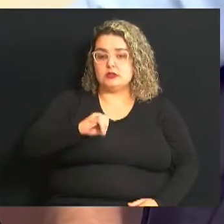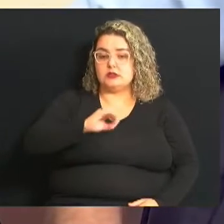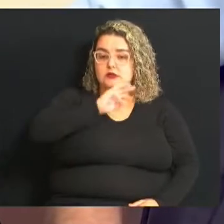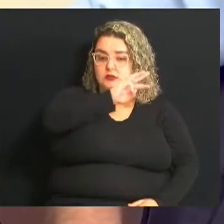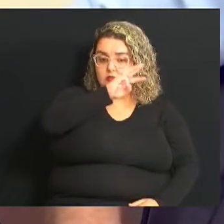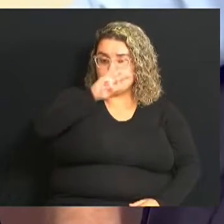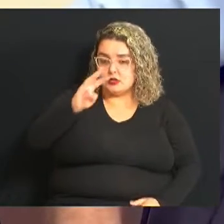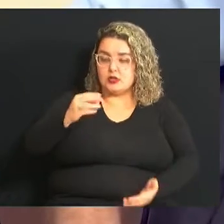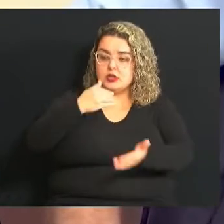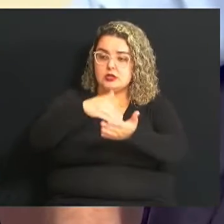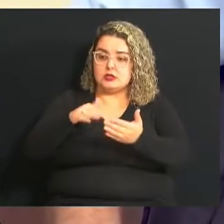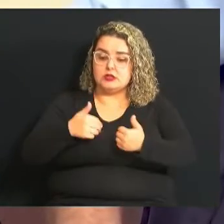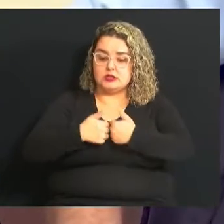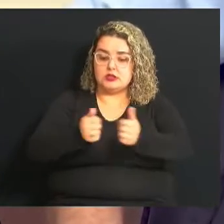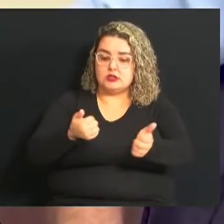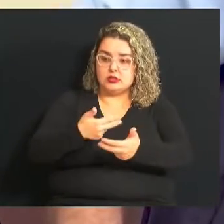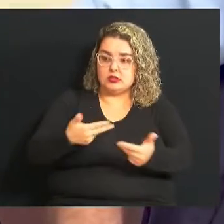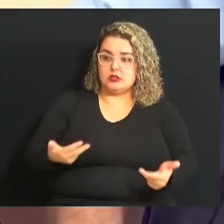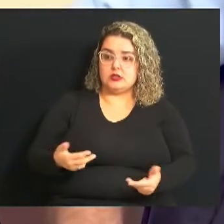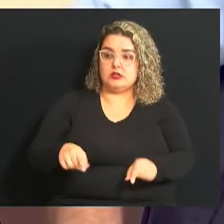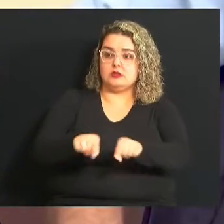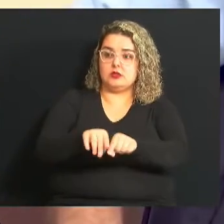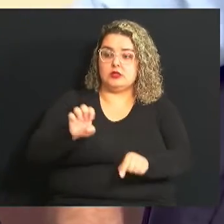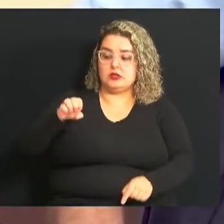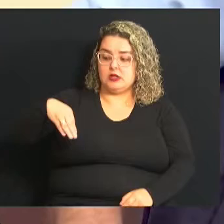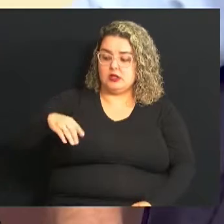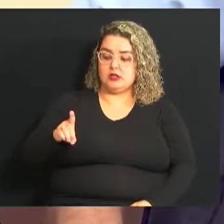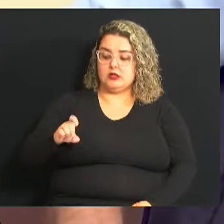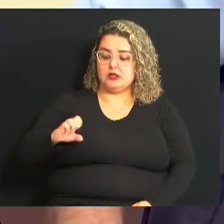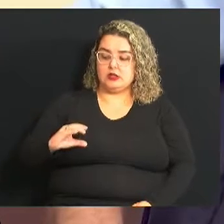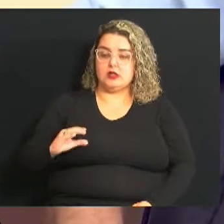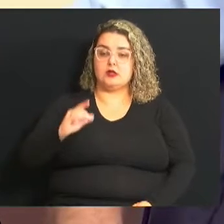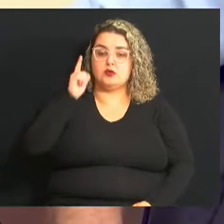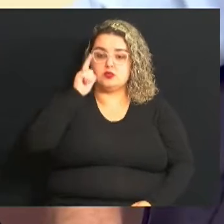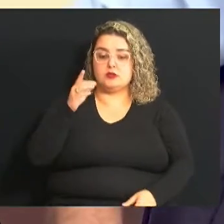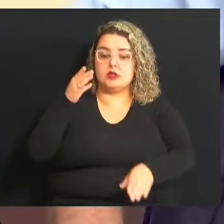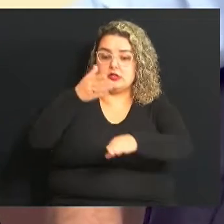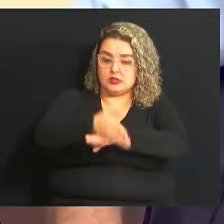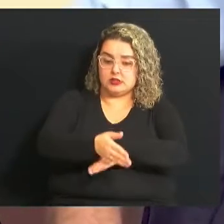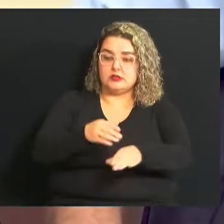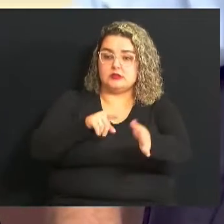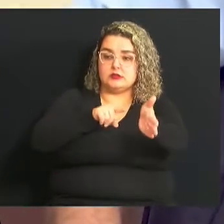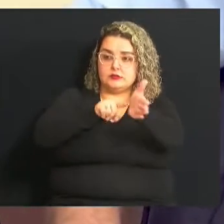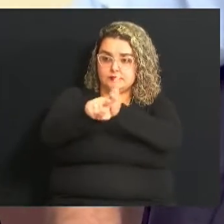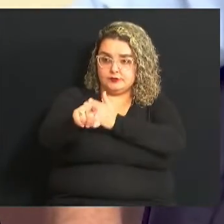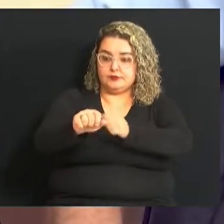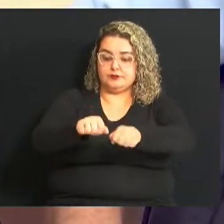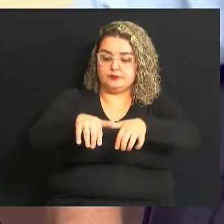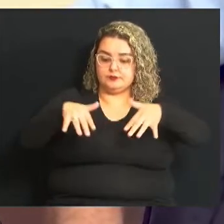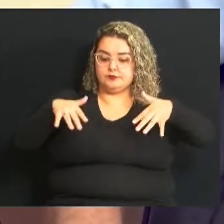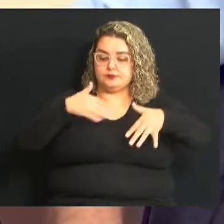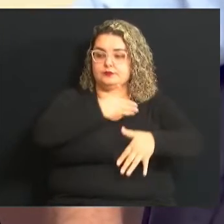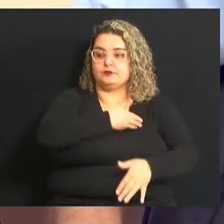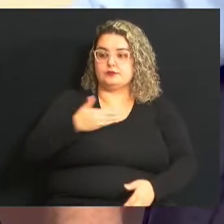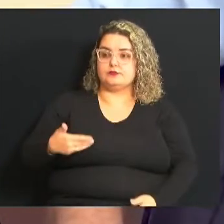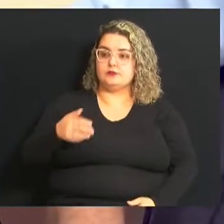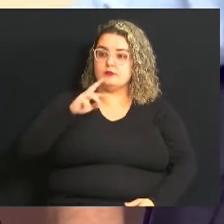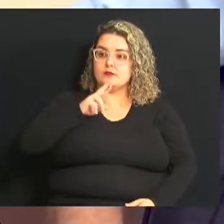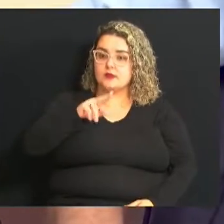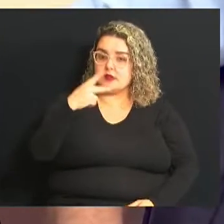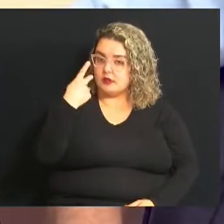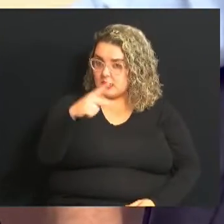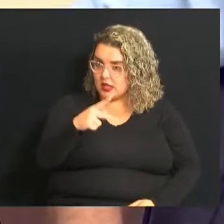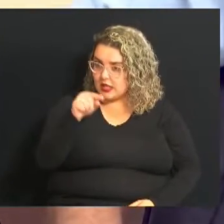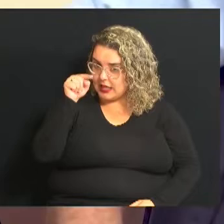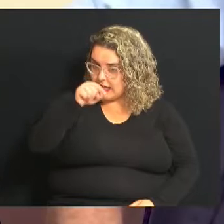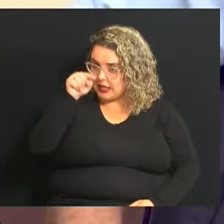Secretaria de Transportes e no site da INDEC, todo mundo consegue acessar as perguntas das audiências públicas respondidas lá. Lá